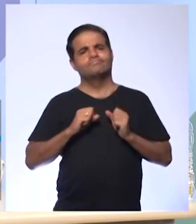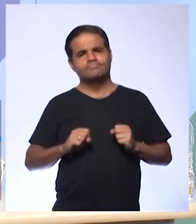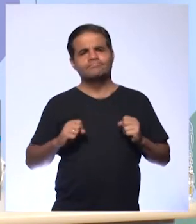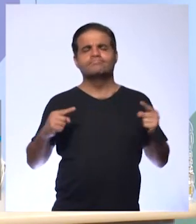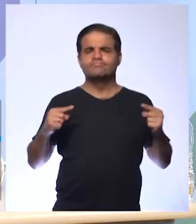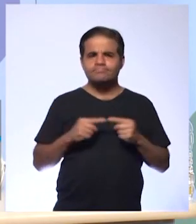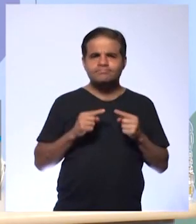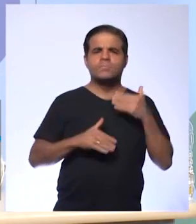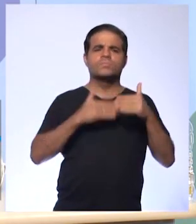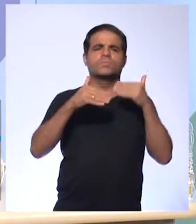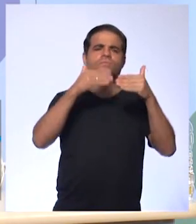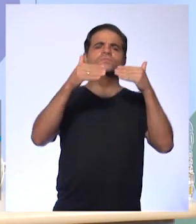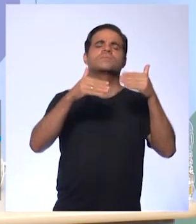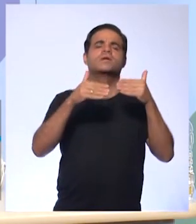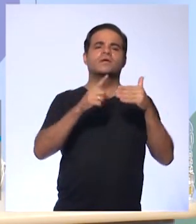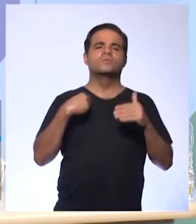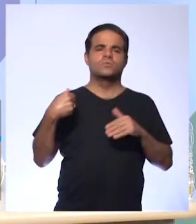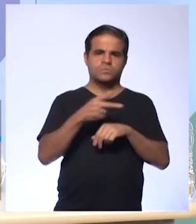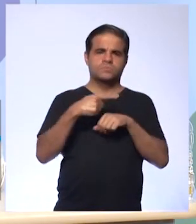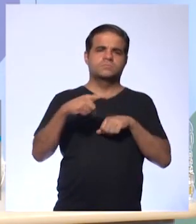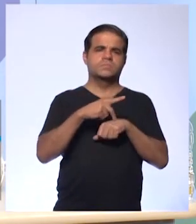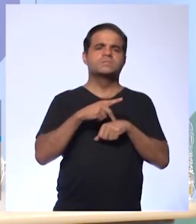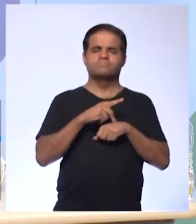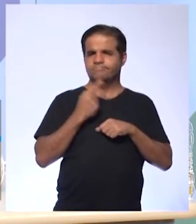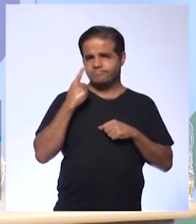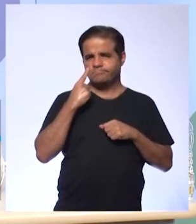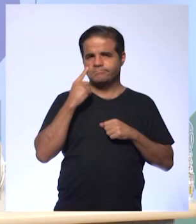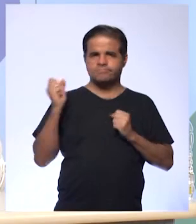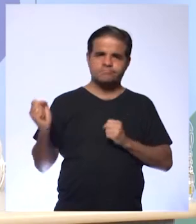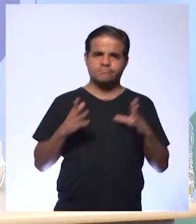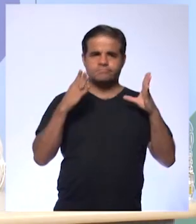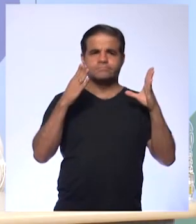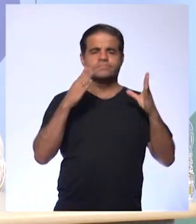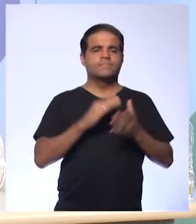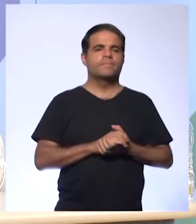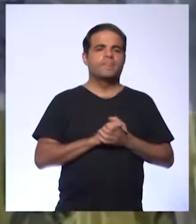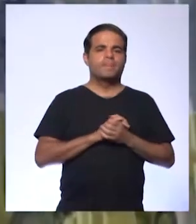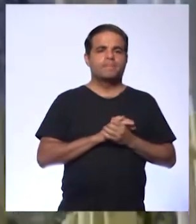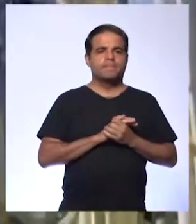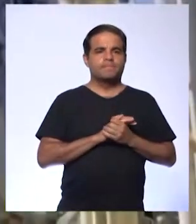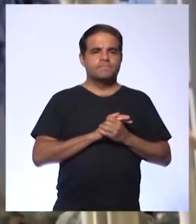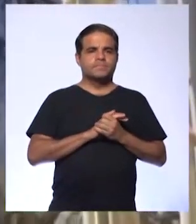com o desenvolvimento dos países. Vamos dar uma olhadinha.